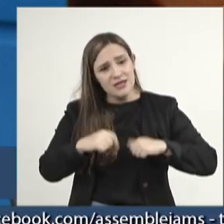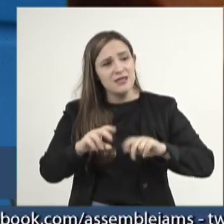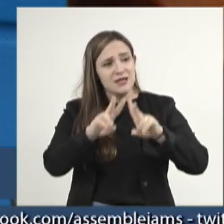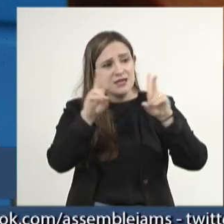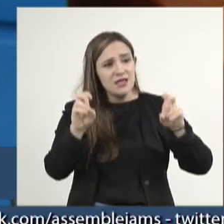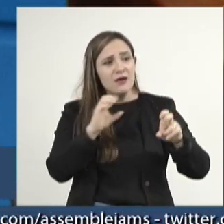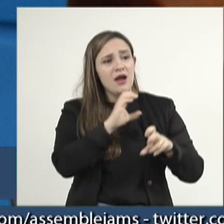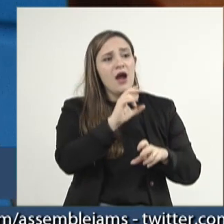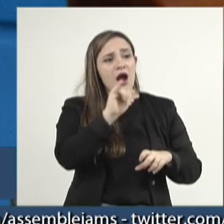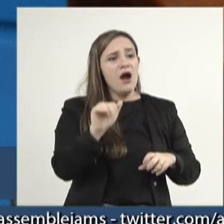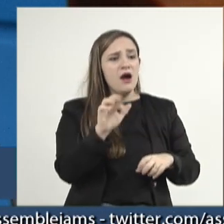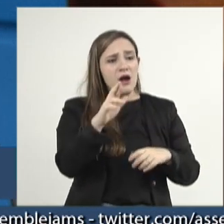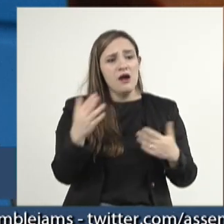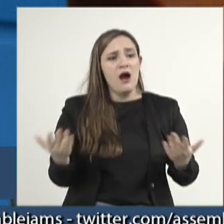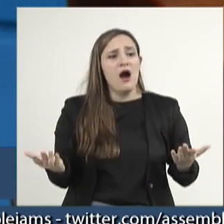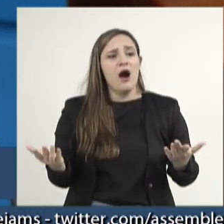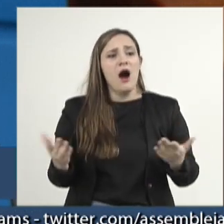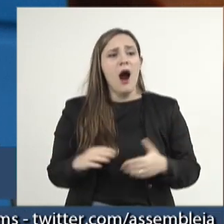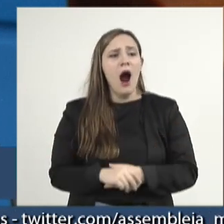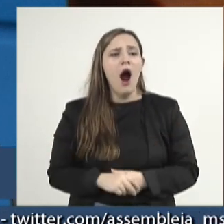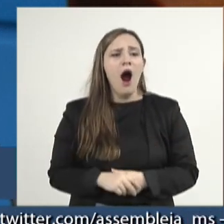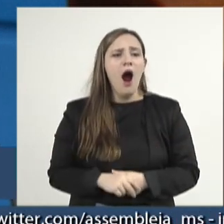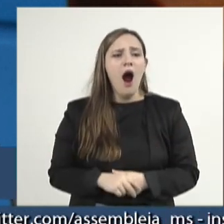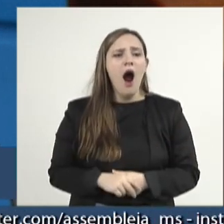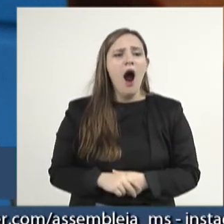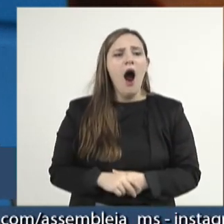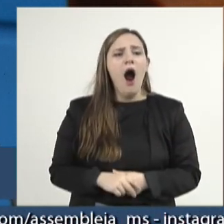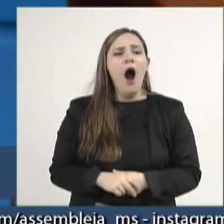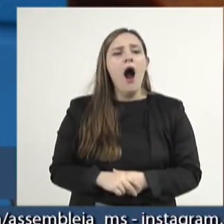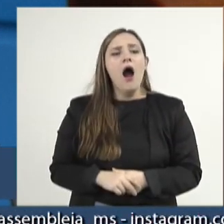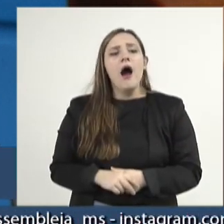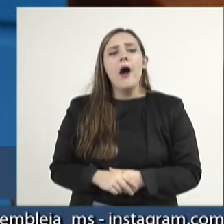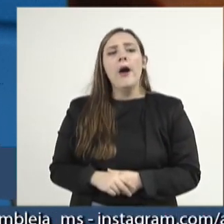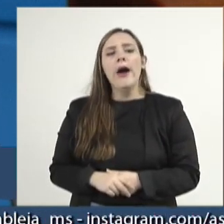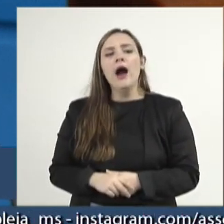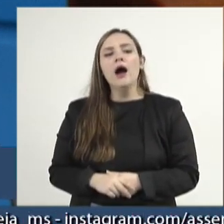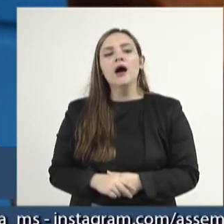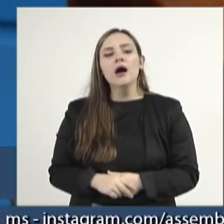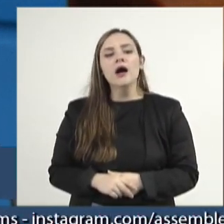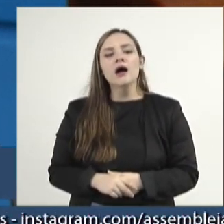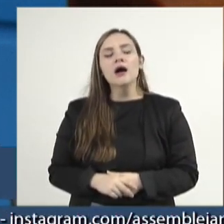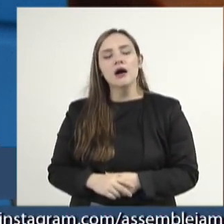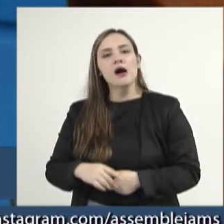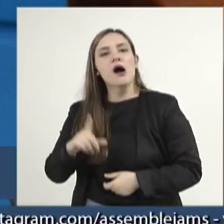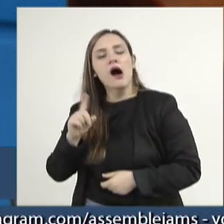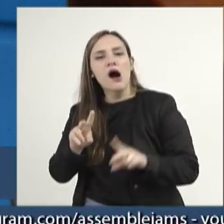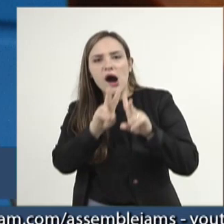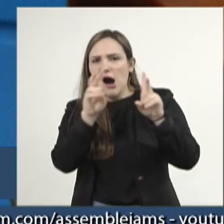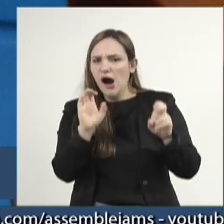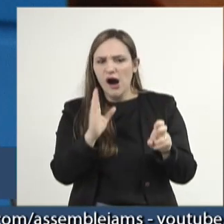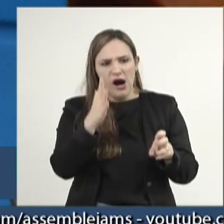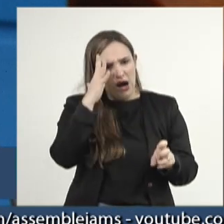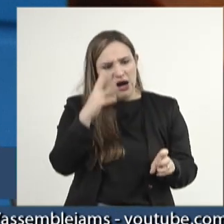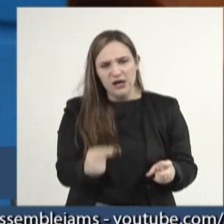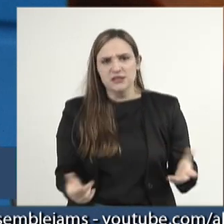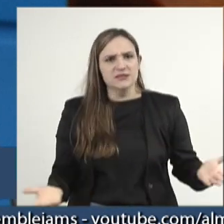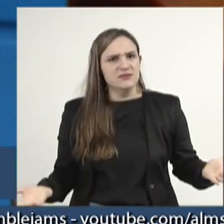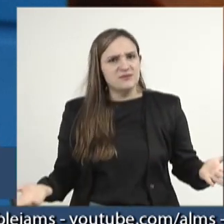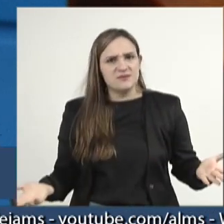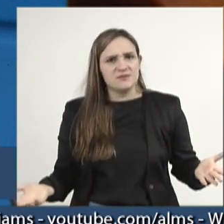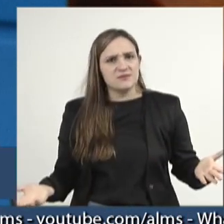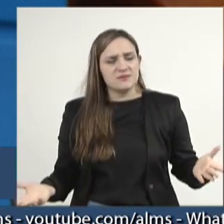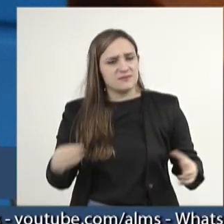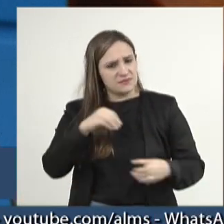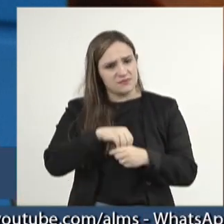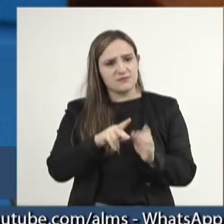na CCJ, e versando sobre matéria que já estava resolvida no próprio